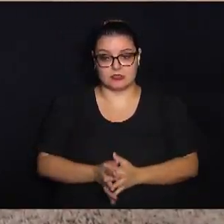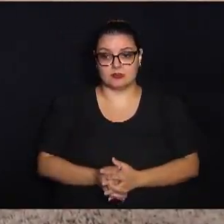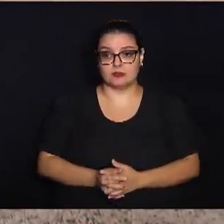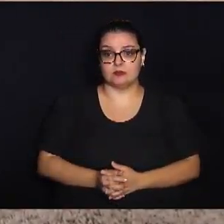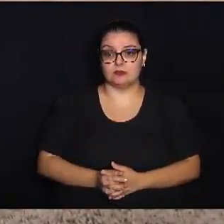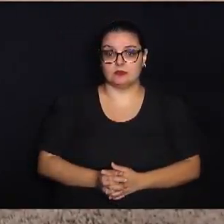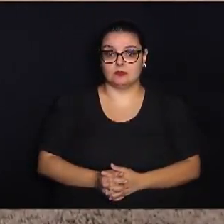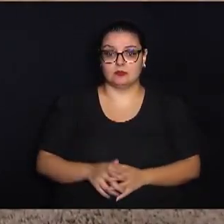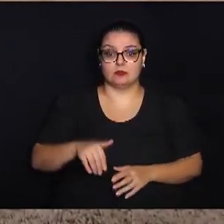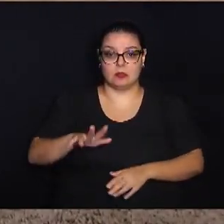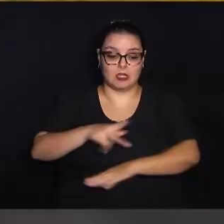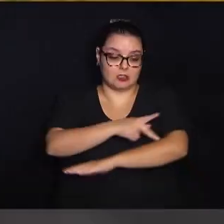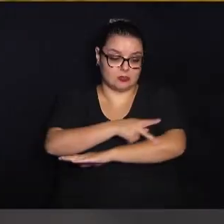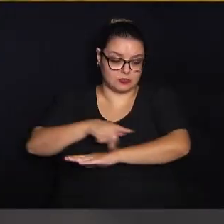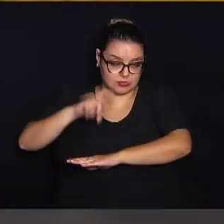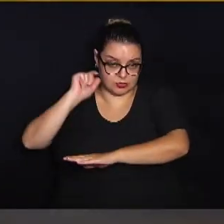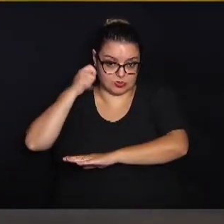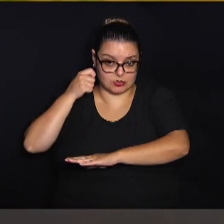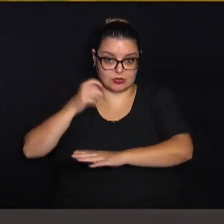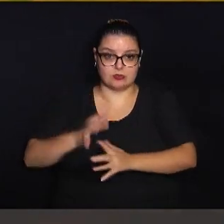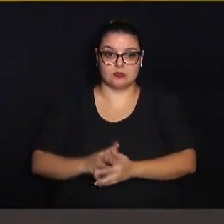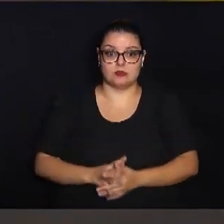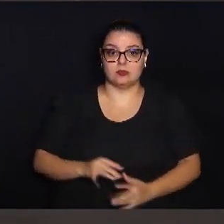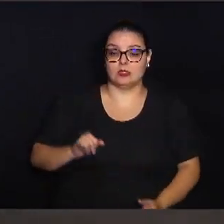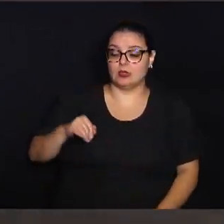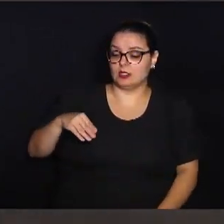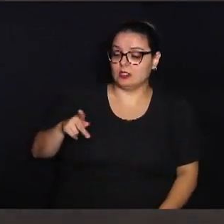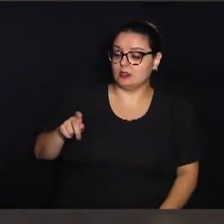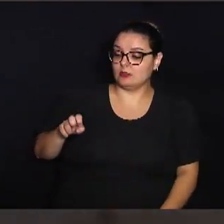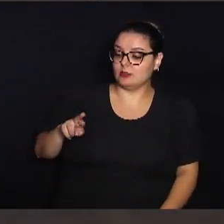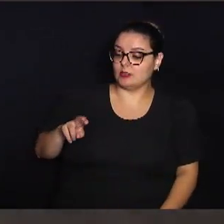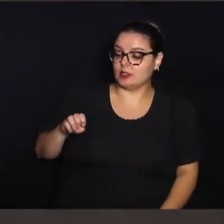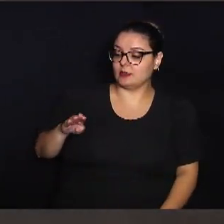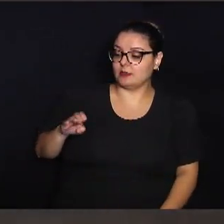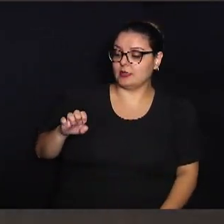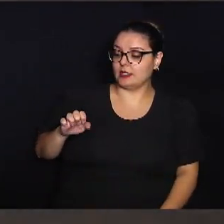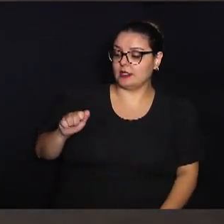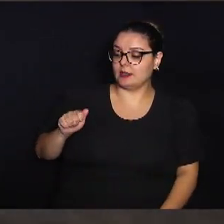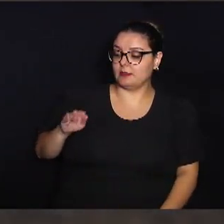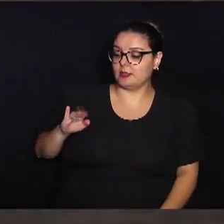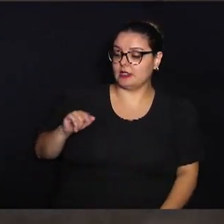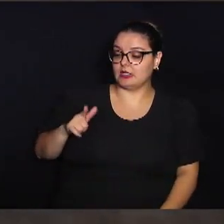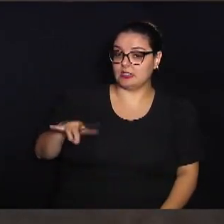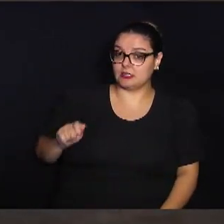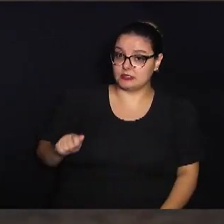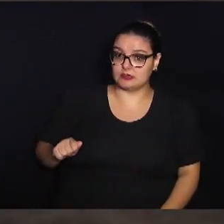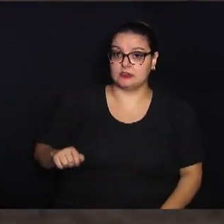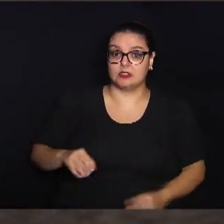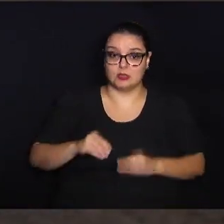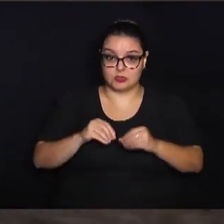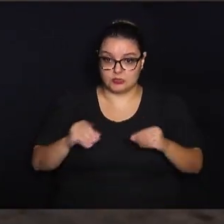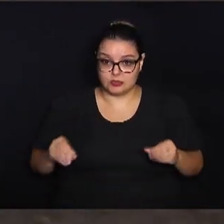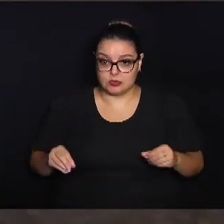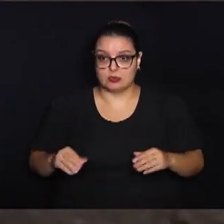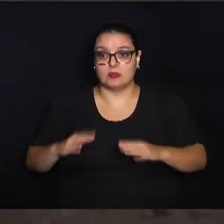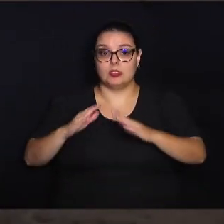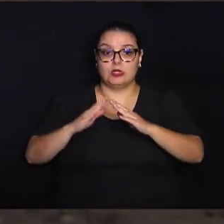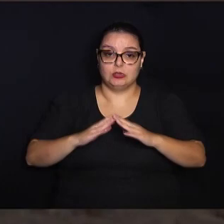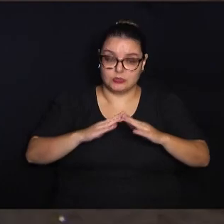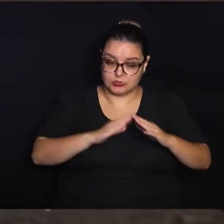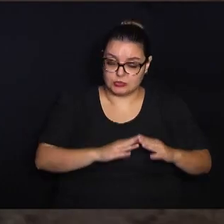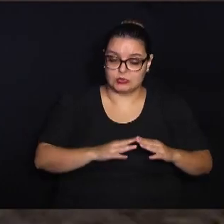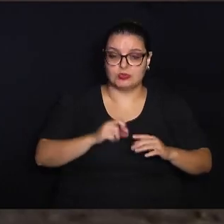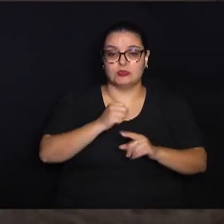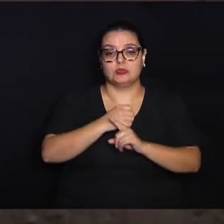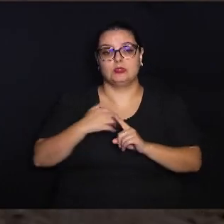mais asfalto impermeabiliza o solo. Vamos fazer mais habitações populares, mais